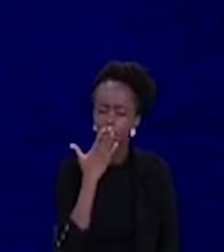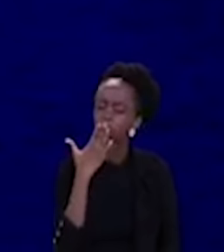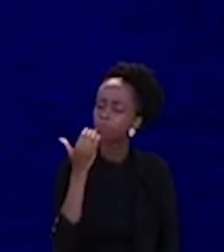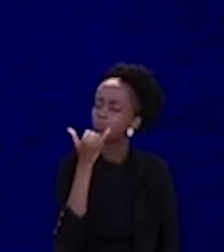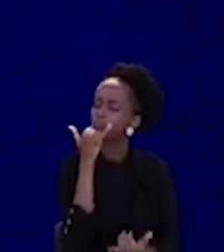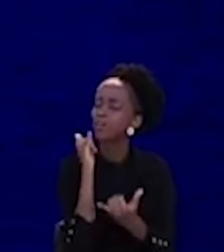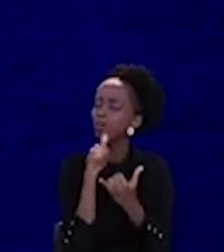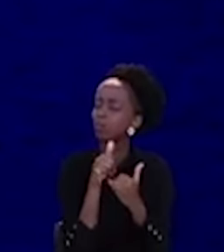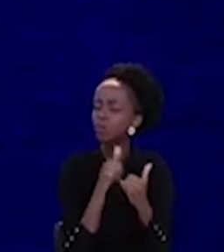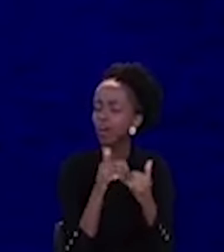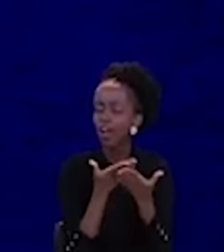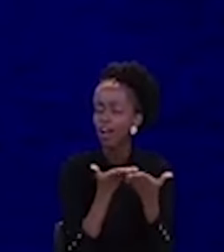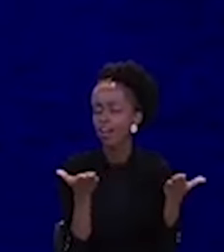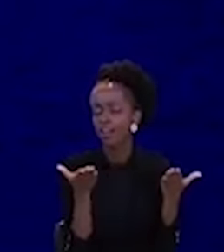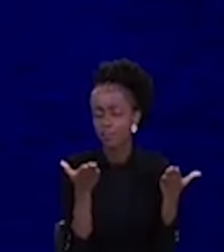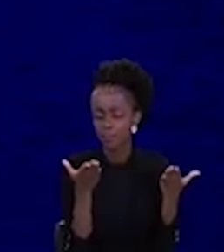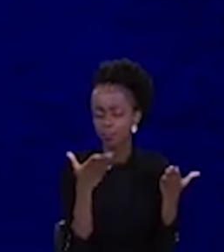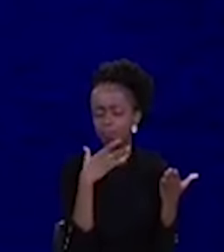esta pessoa, meu Pai,